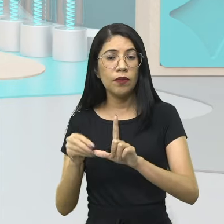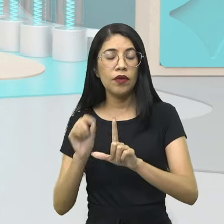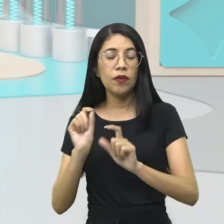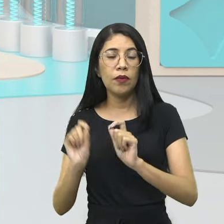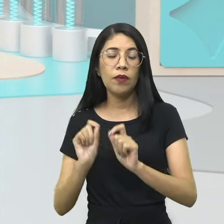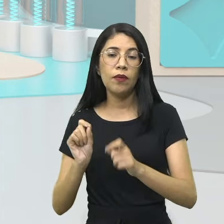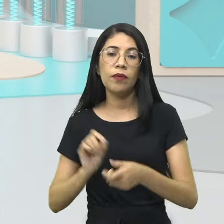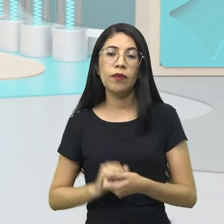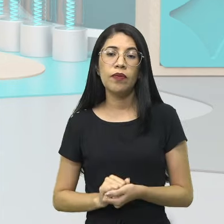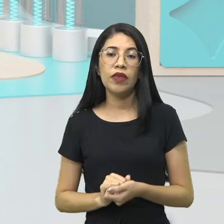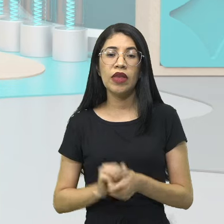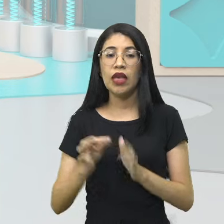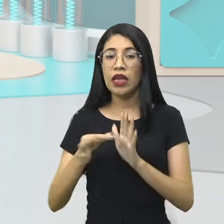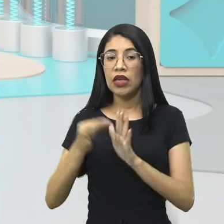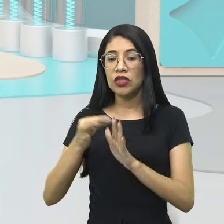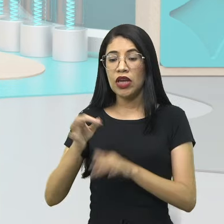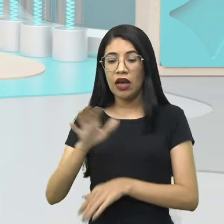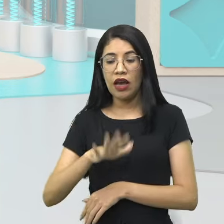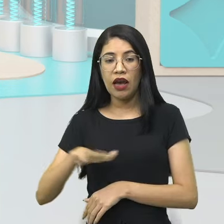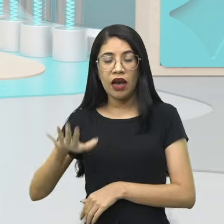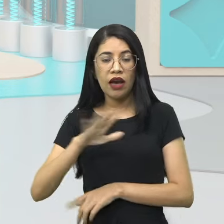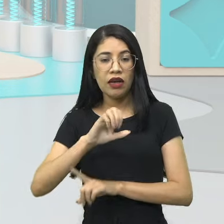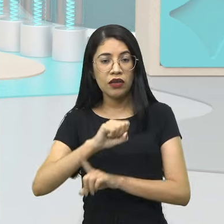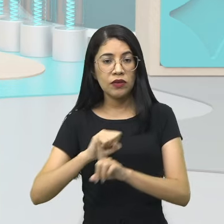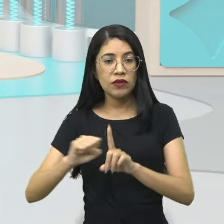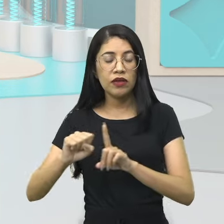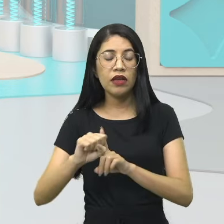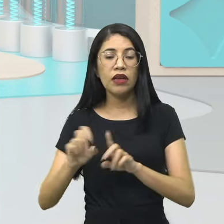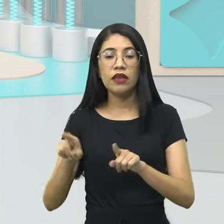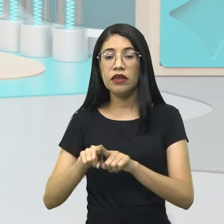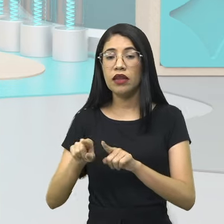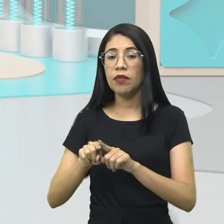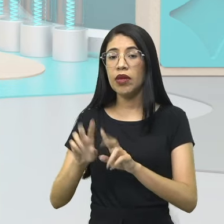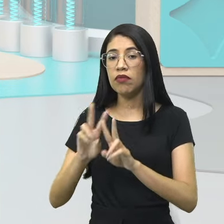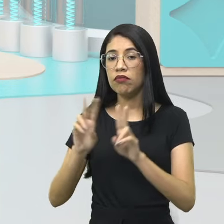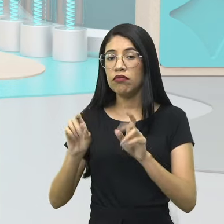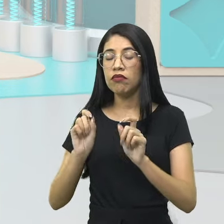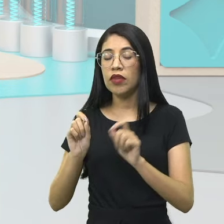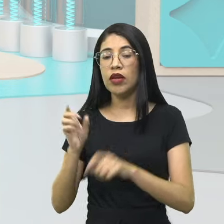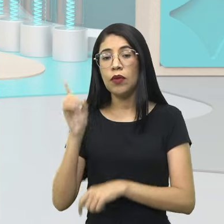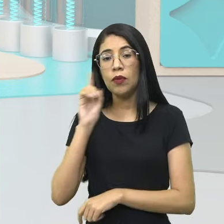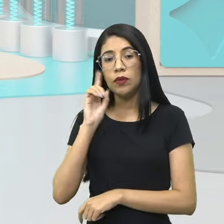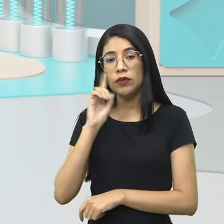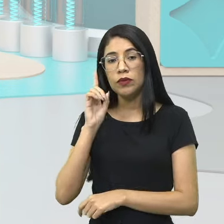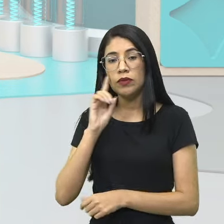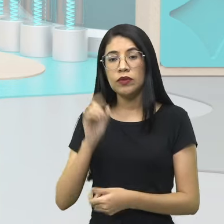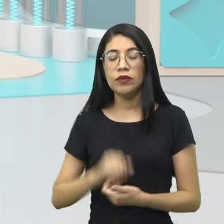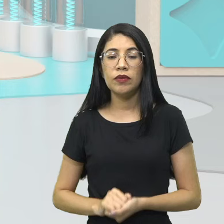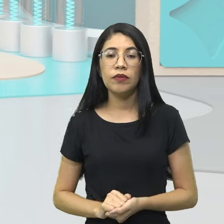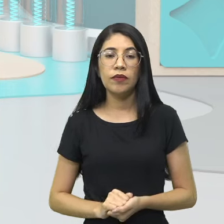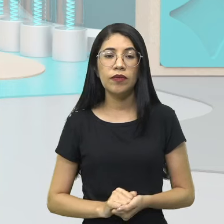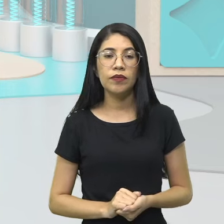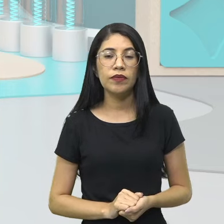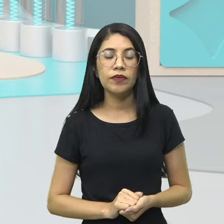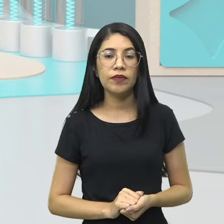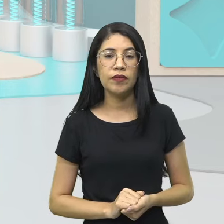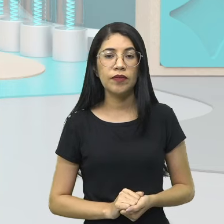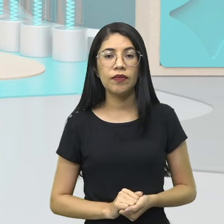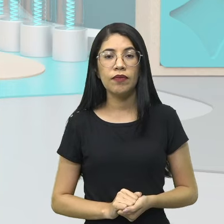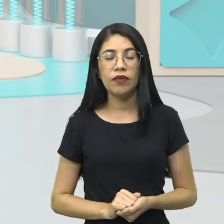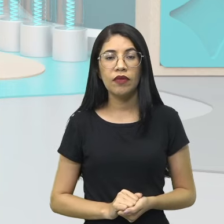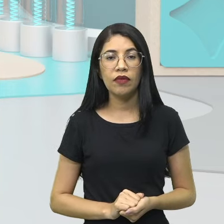né, essa pegada, né, de criticar a sociedade e algo sobre o cotidiano e não tanto quanto uma figura pública, que é o que traz a charge,